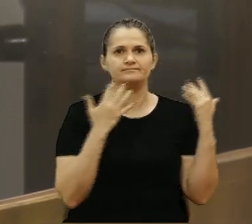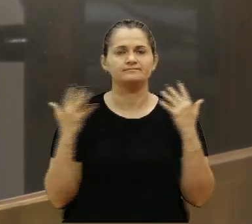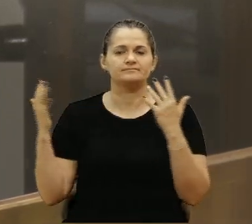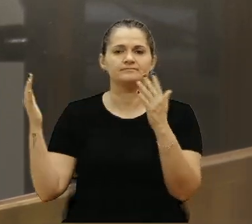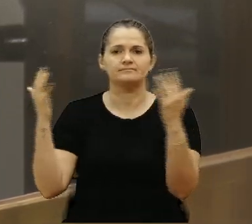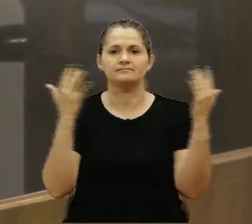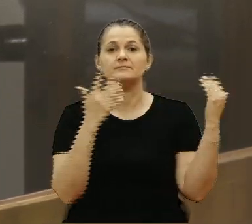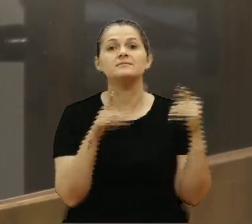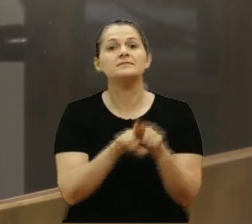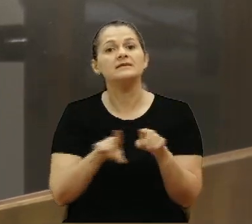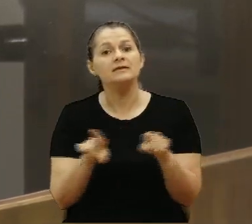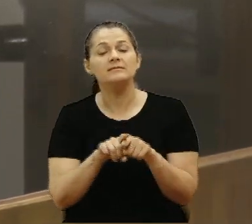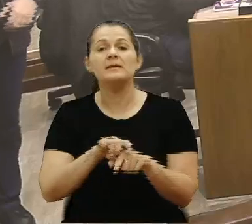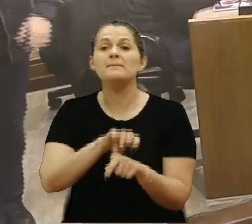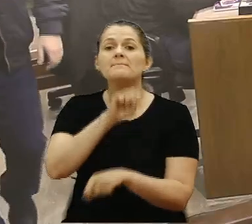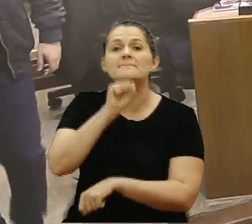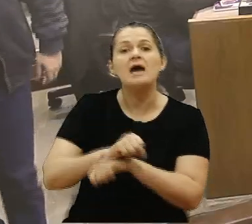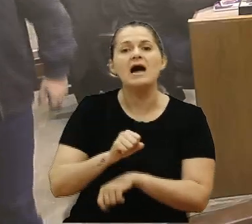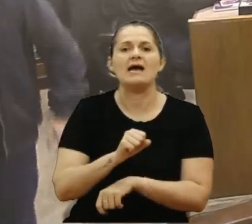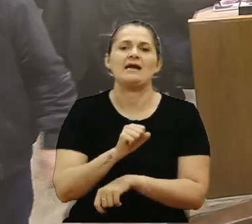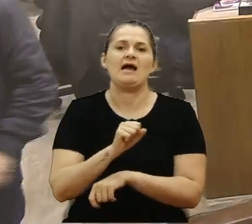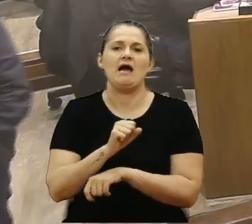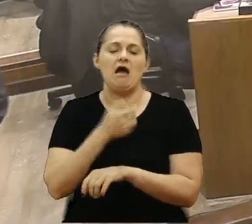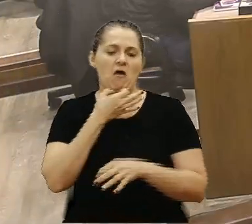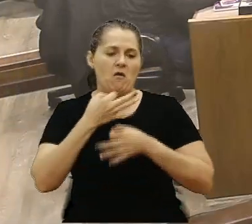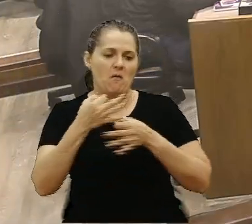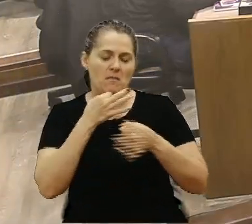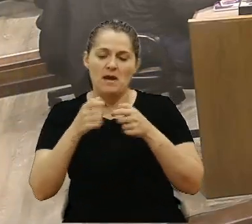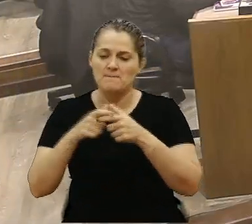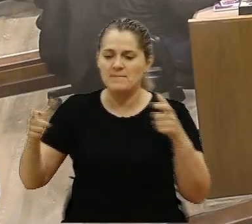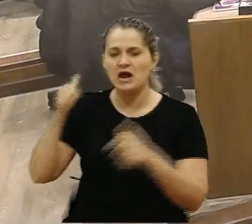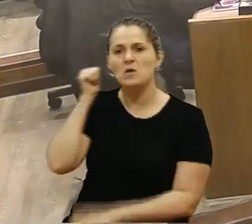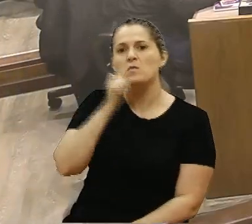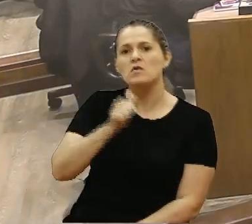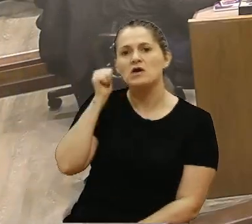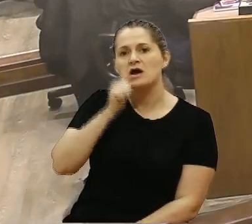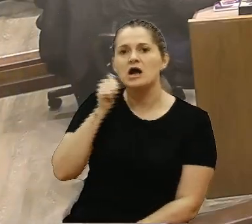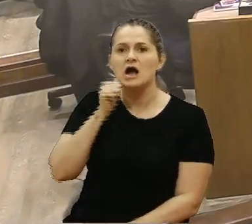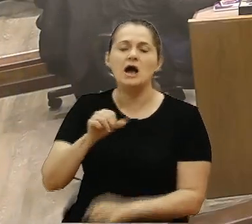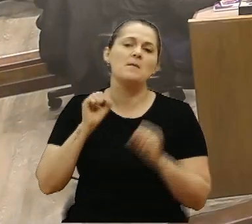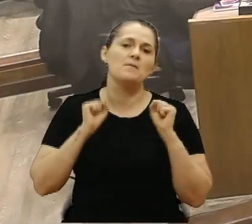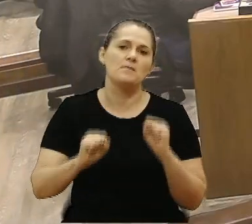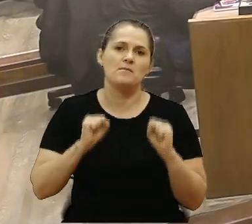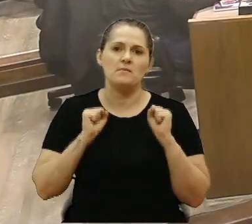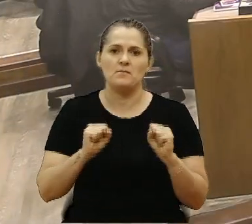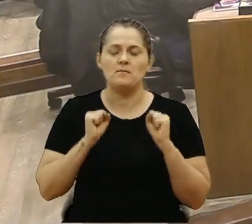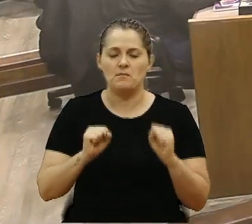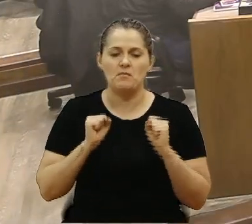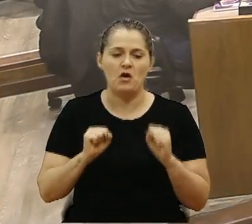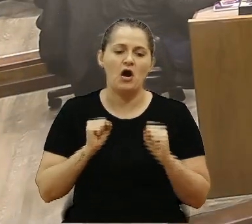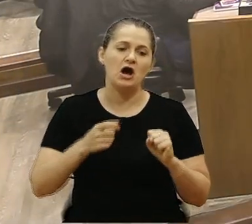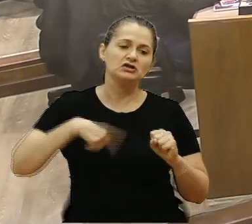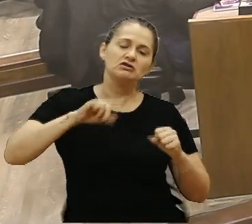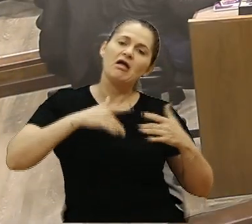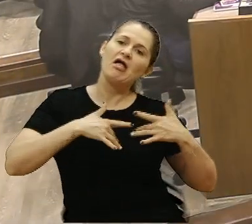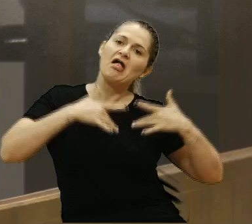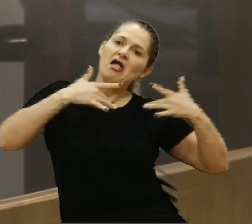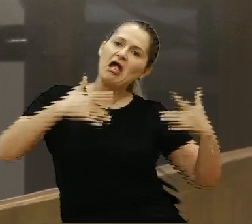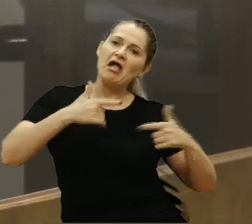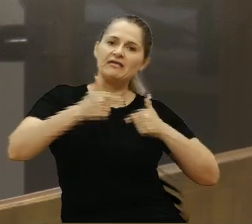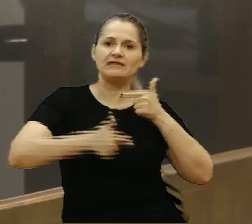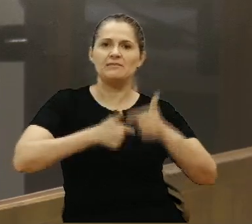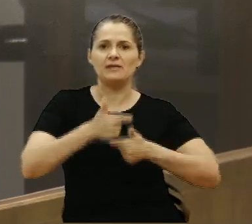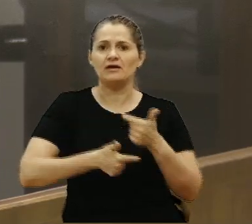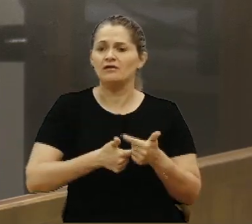Tem que parar de achar que porque a gente é maioria mulher, nós temos que fazer um voto de não sei o quê. É